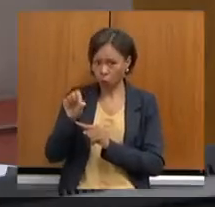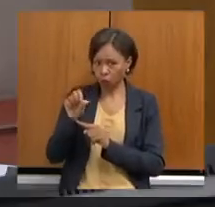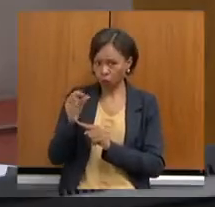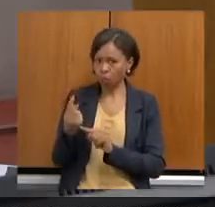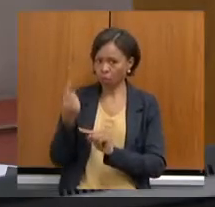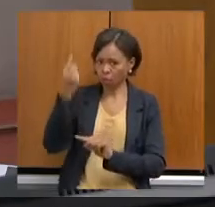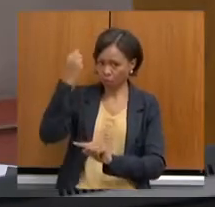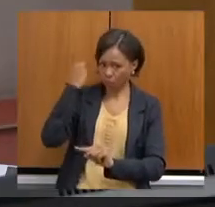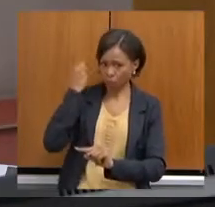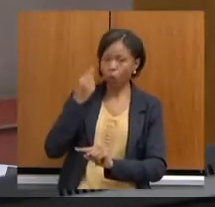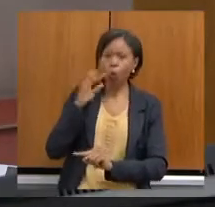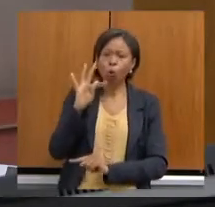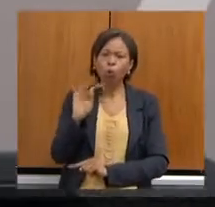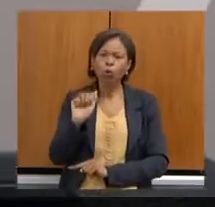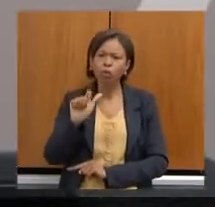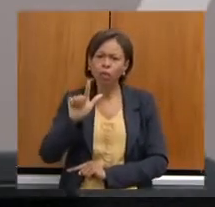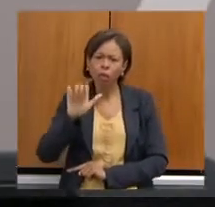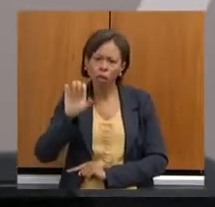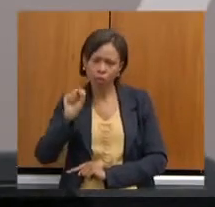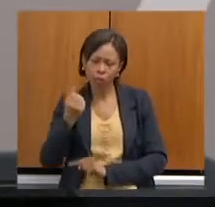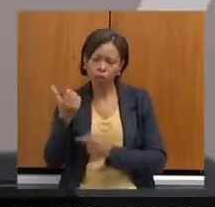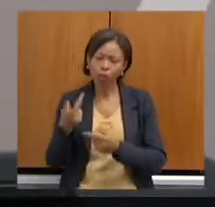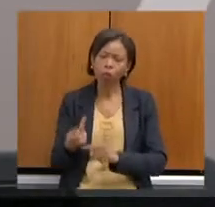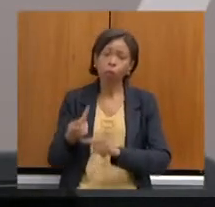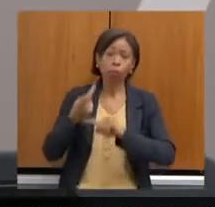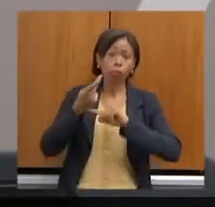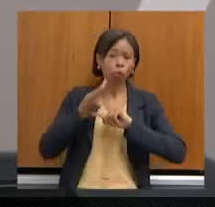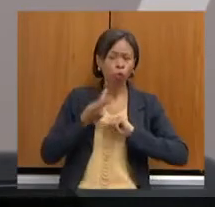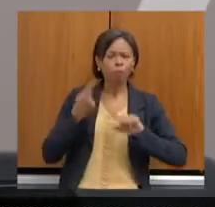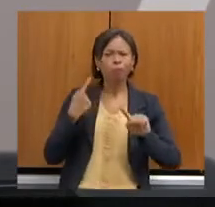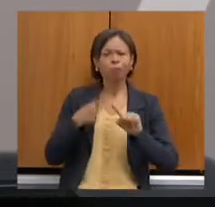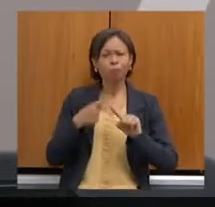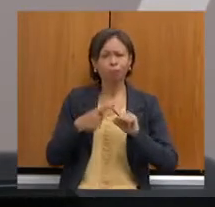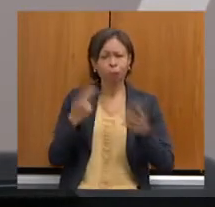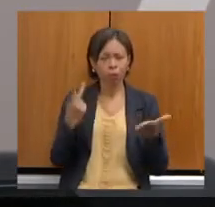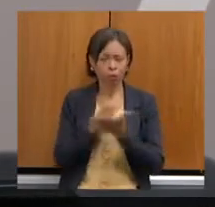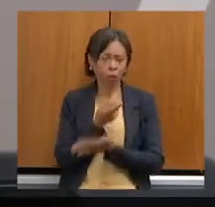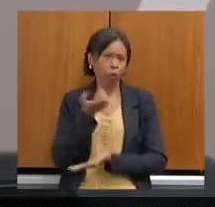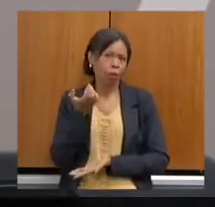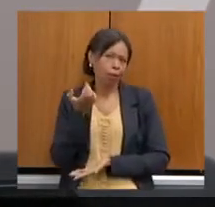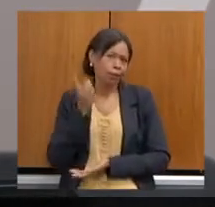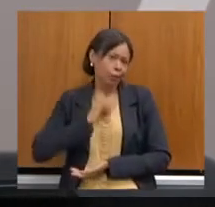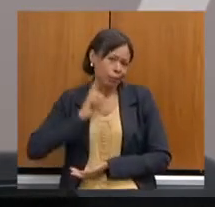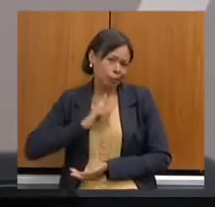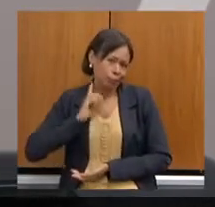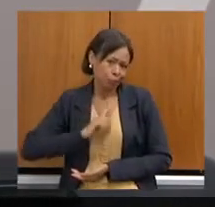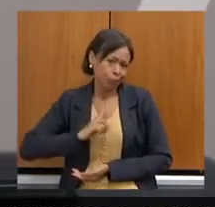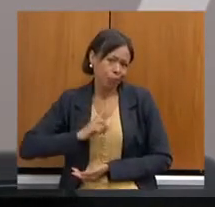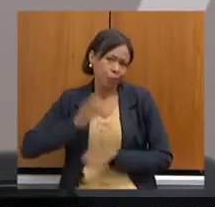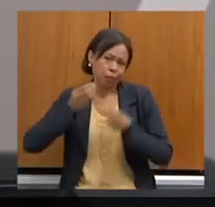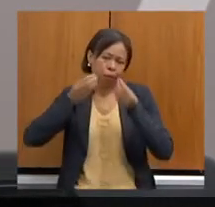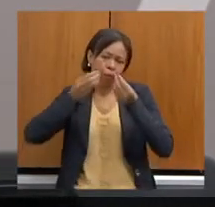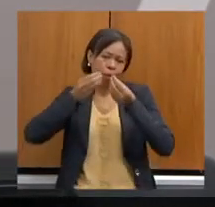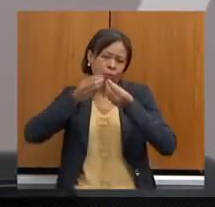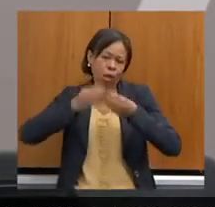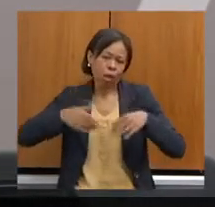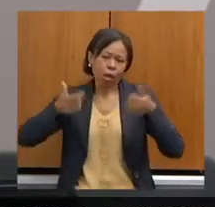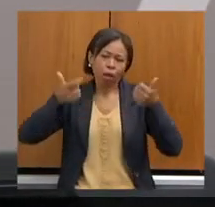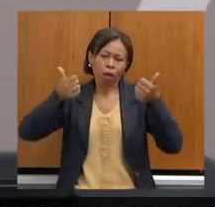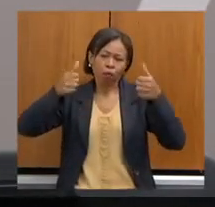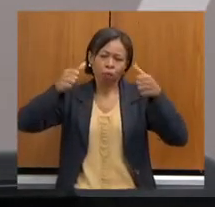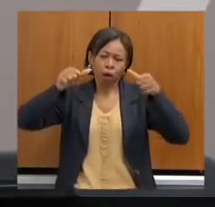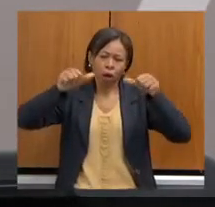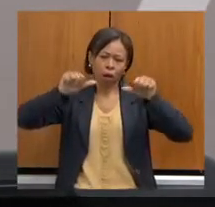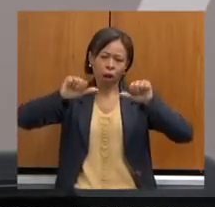Porque conforme o estado ficou quebrado na Depois da última da